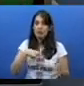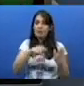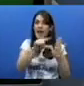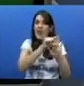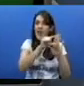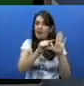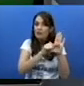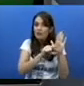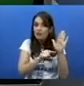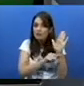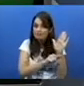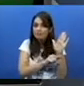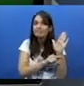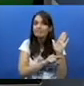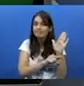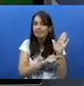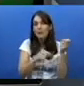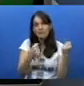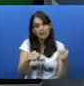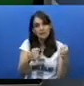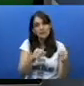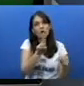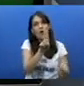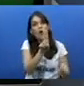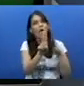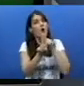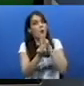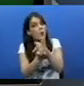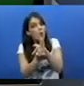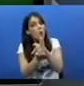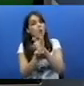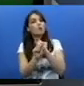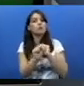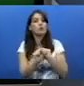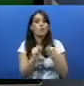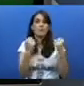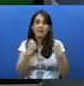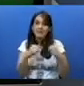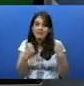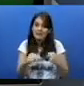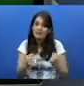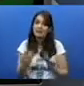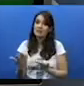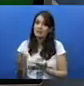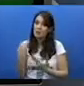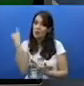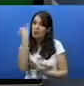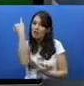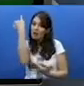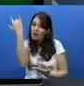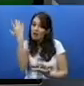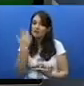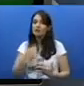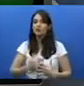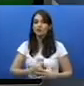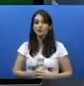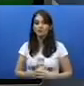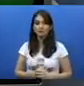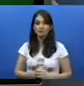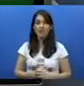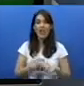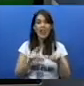que o parágrafo tem que deixar o recuo. Eu falo para os meus alunos, deixa um dedinho de espaço. Início de parágrafo,